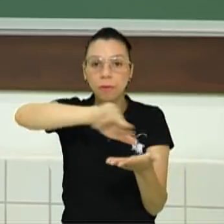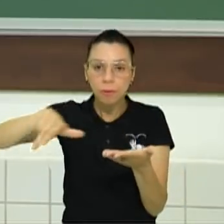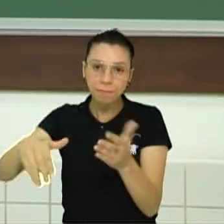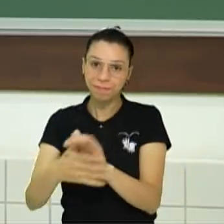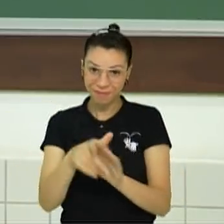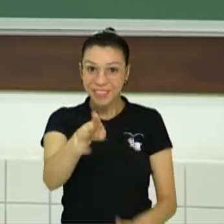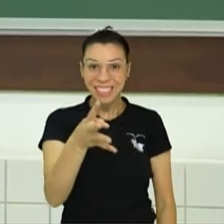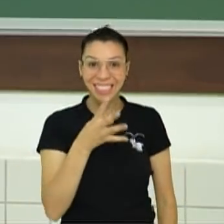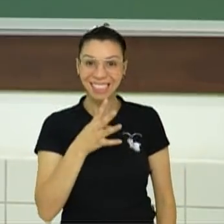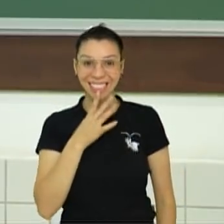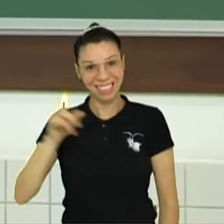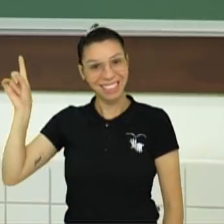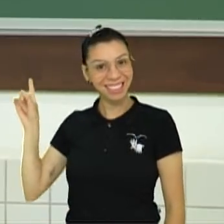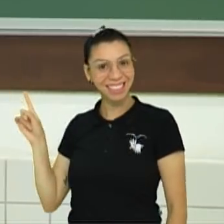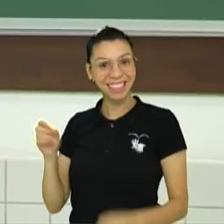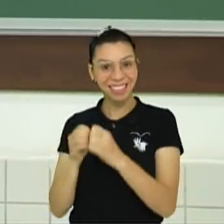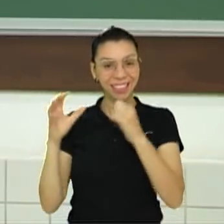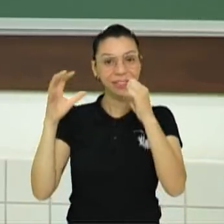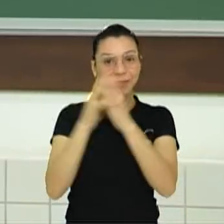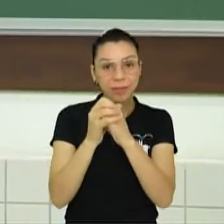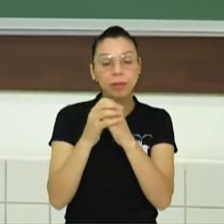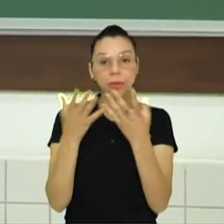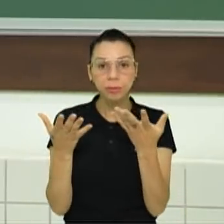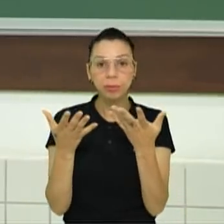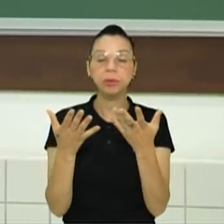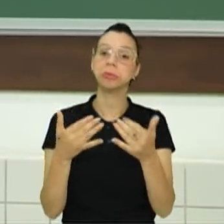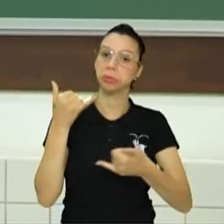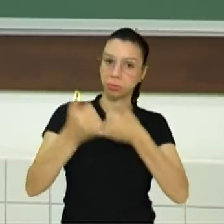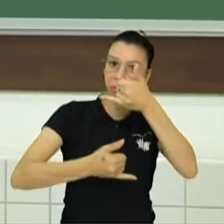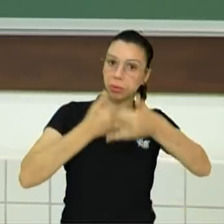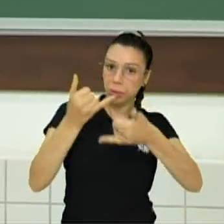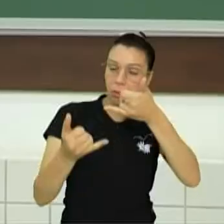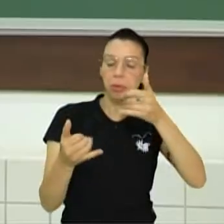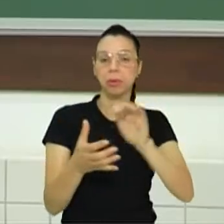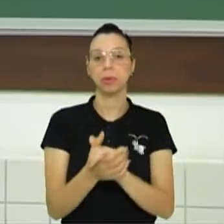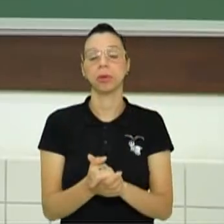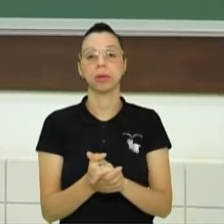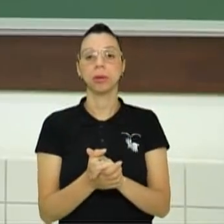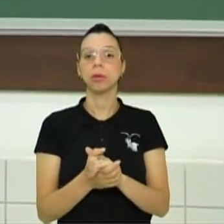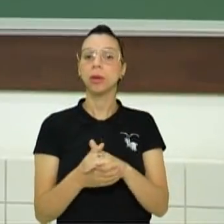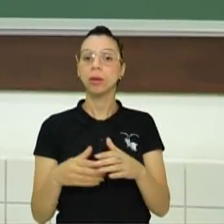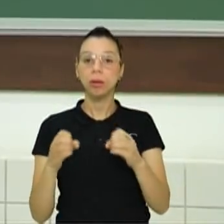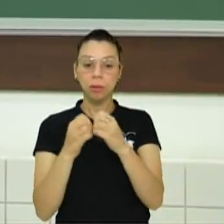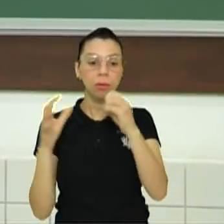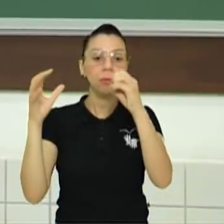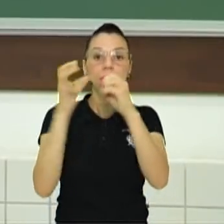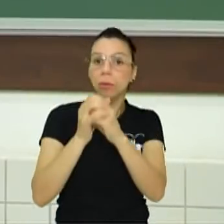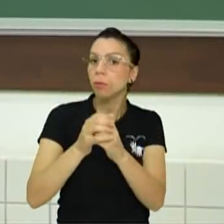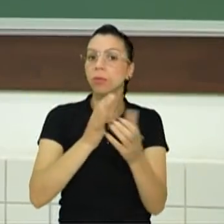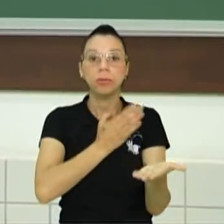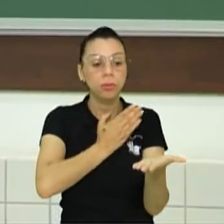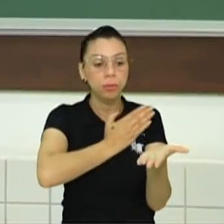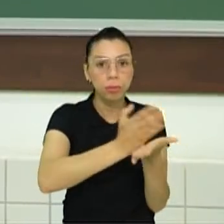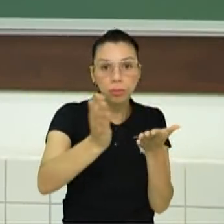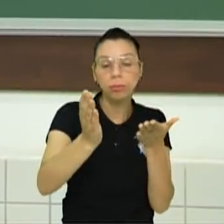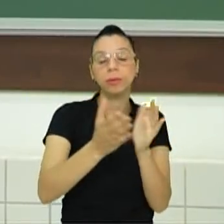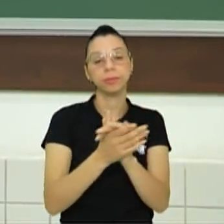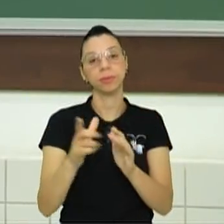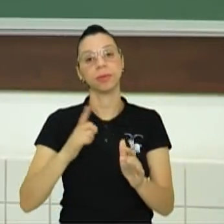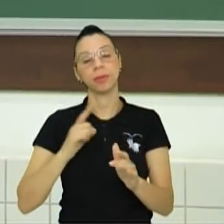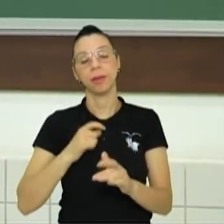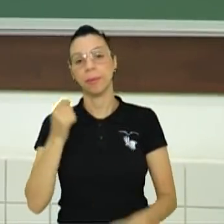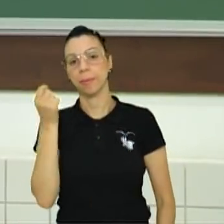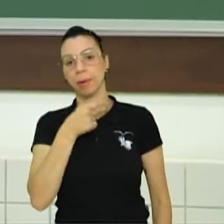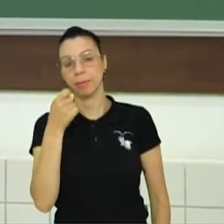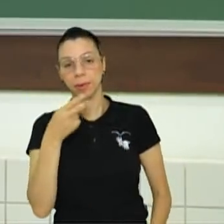Pokémon? Pokémon foi o auge desse desenho mangá. Até a gente faz uma piadinha, né?